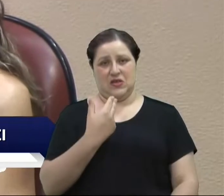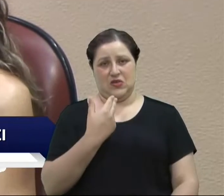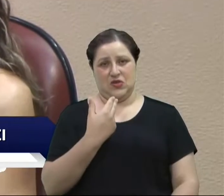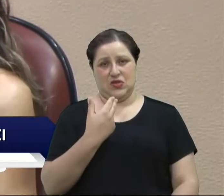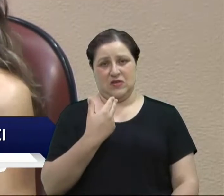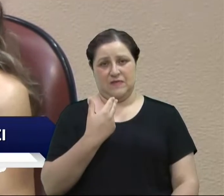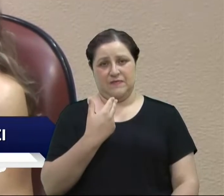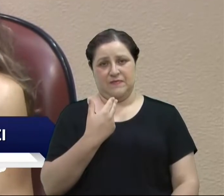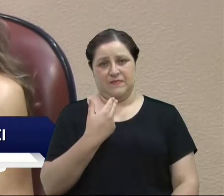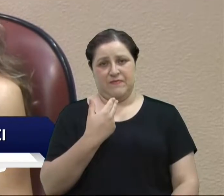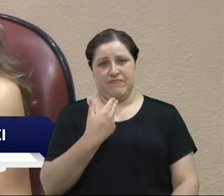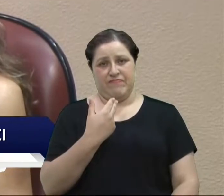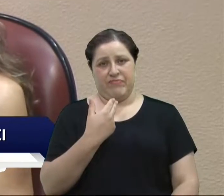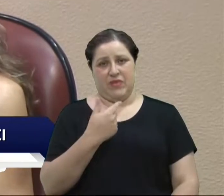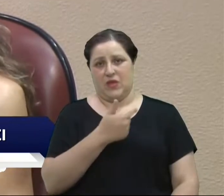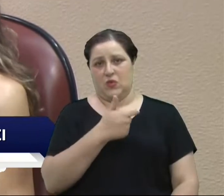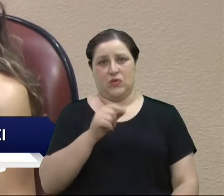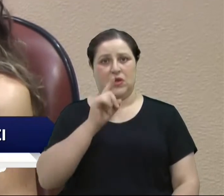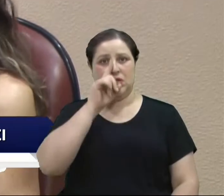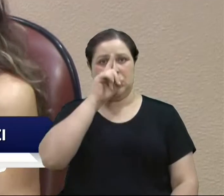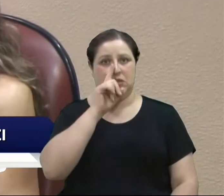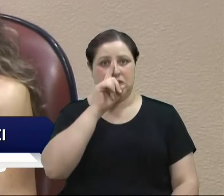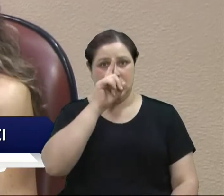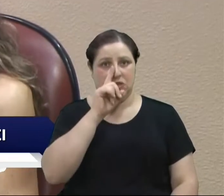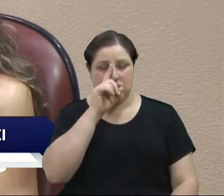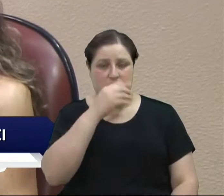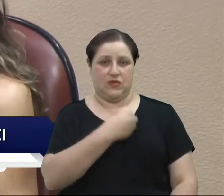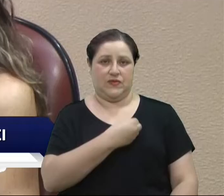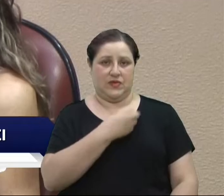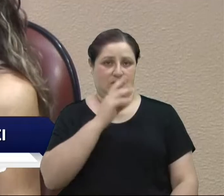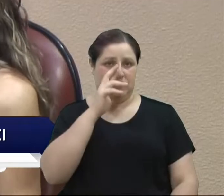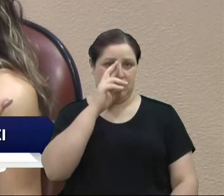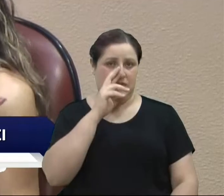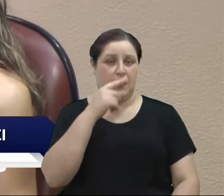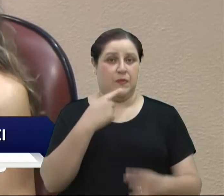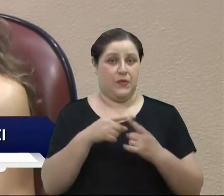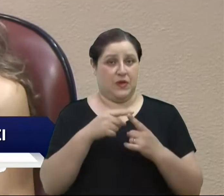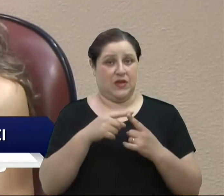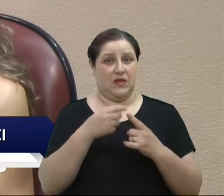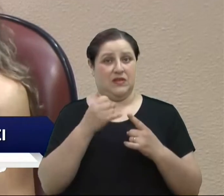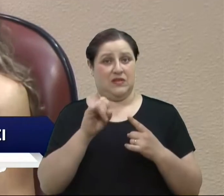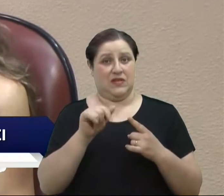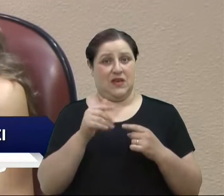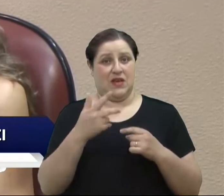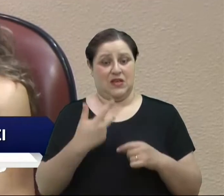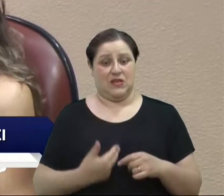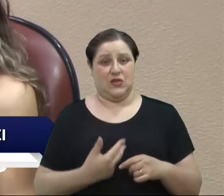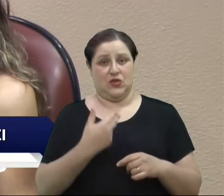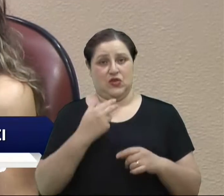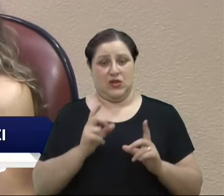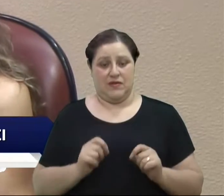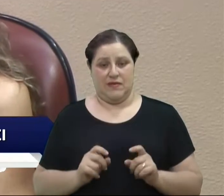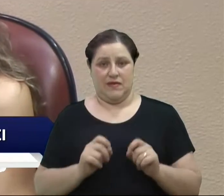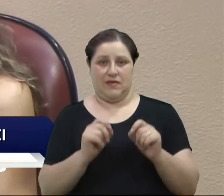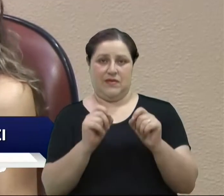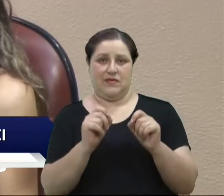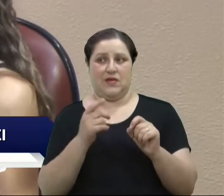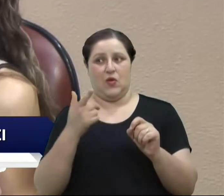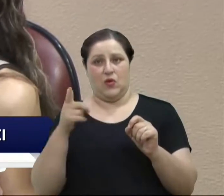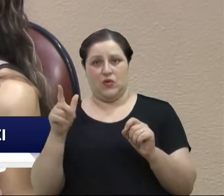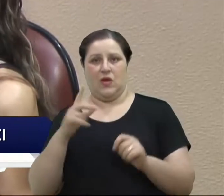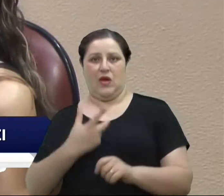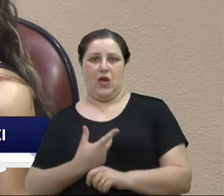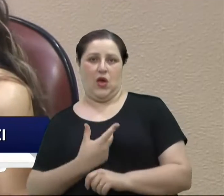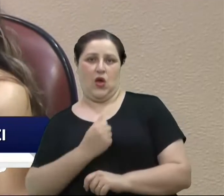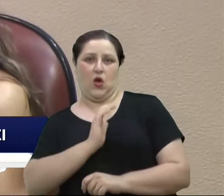teoricamente, não representam o risco de vida, porque aquele que representa o risco de vida, a cirurgia oncológica, a cirurgia cardíaca, a